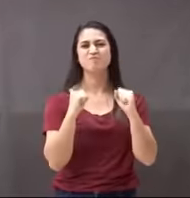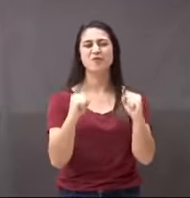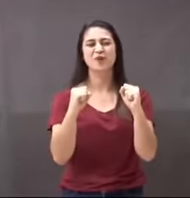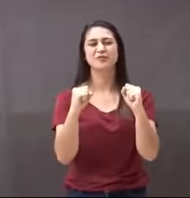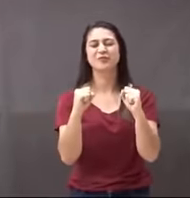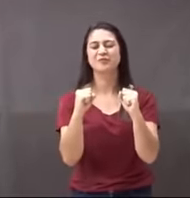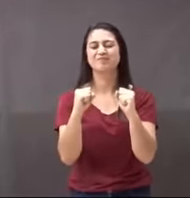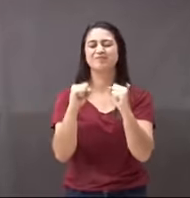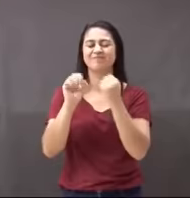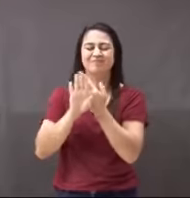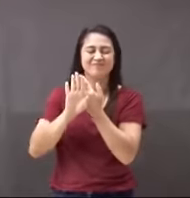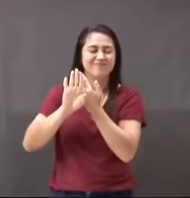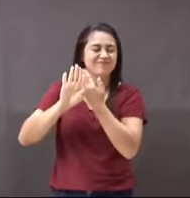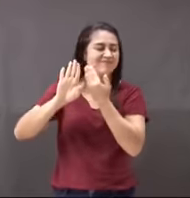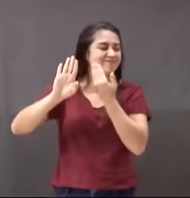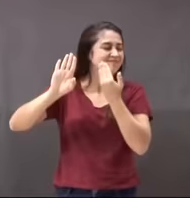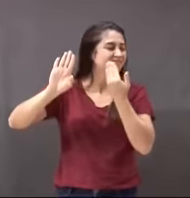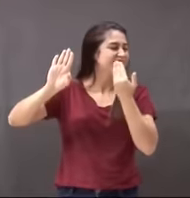poderei me